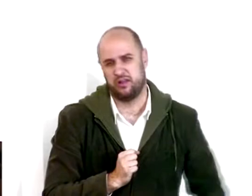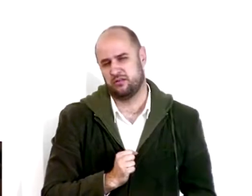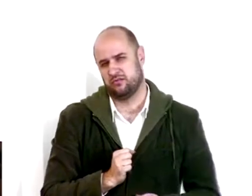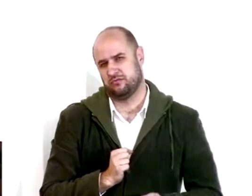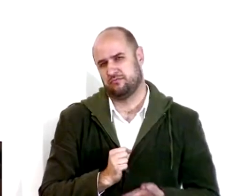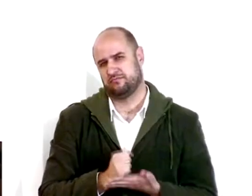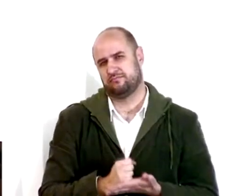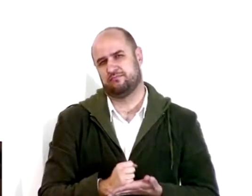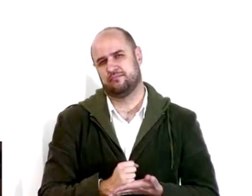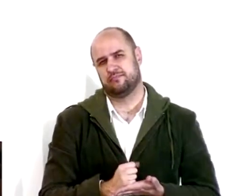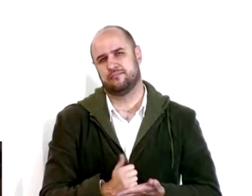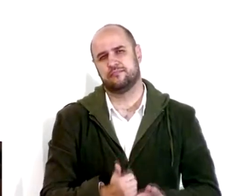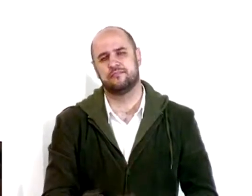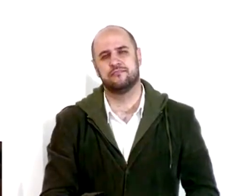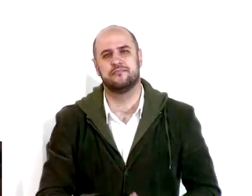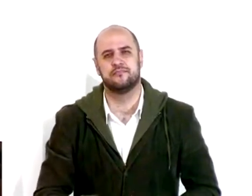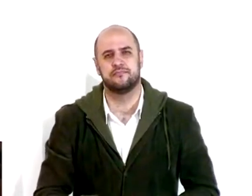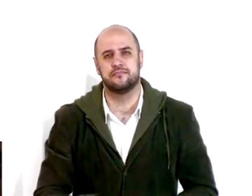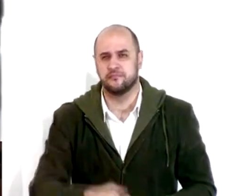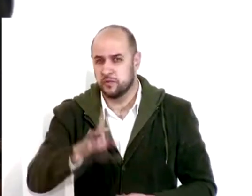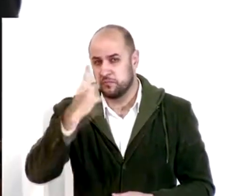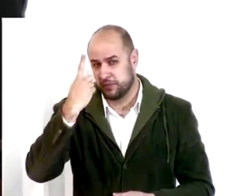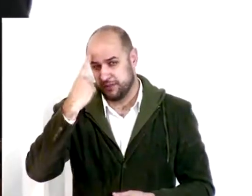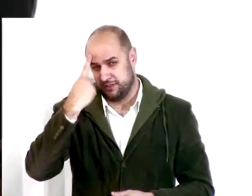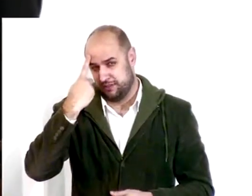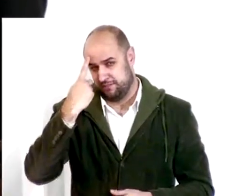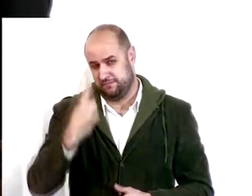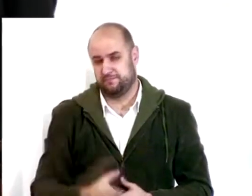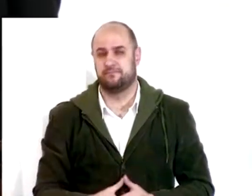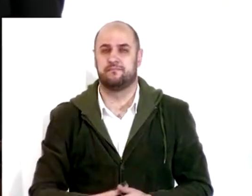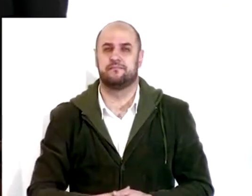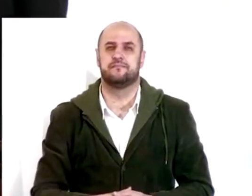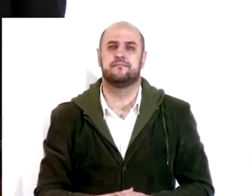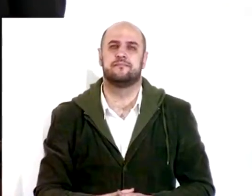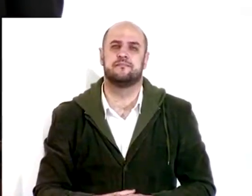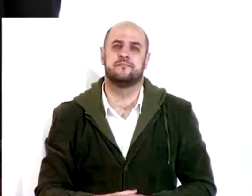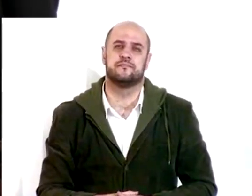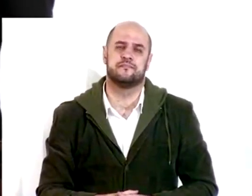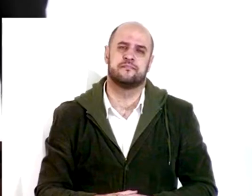perversos. Pensamos por um instante.